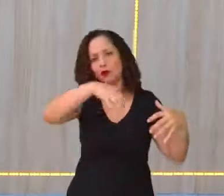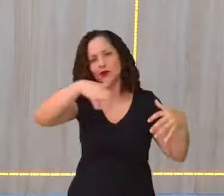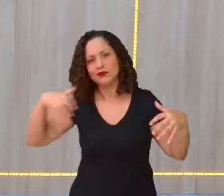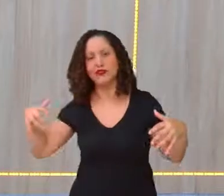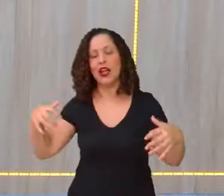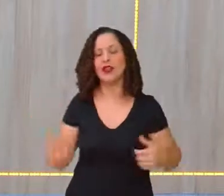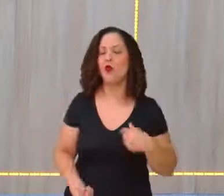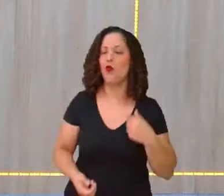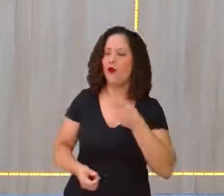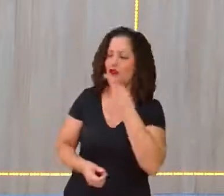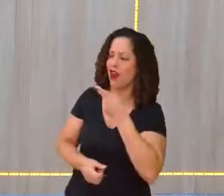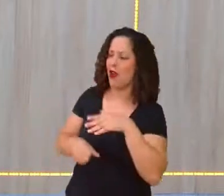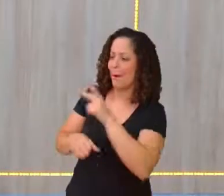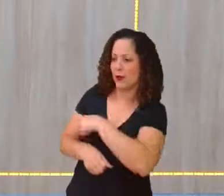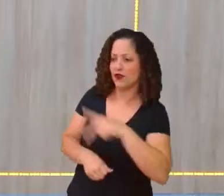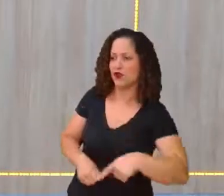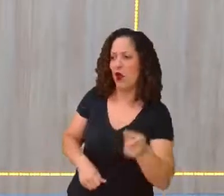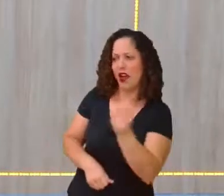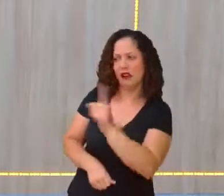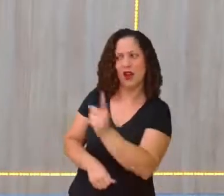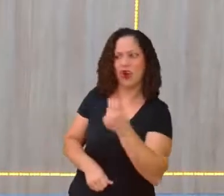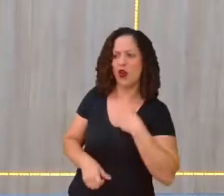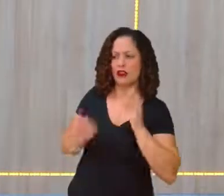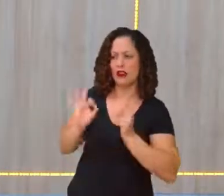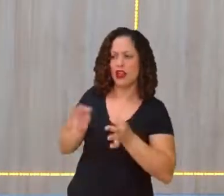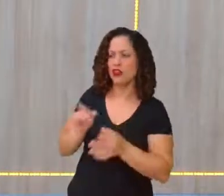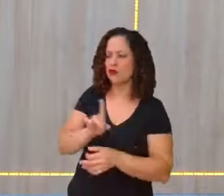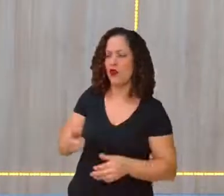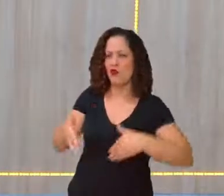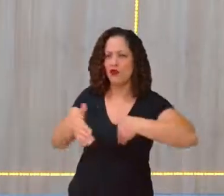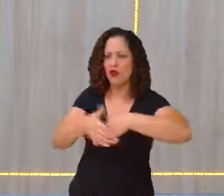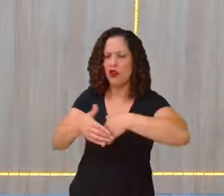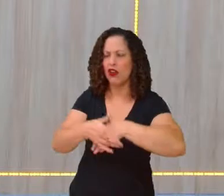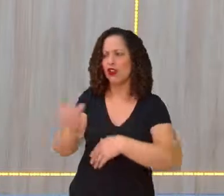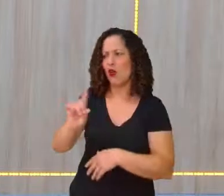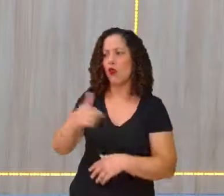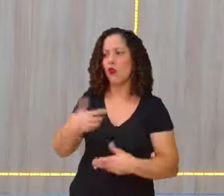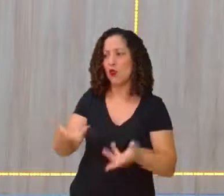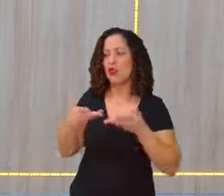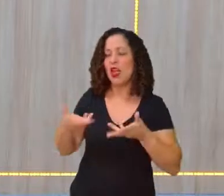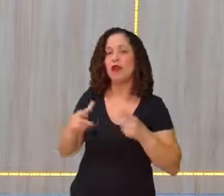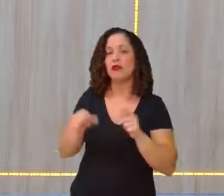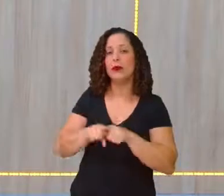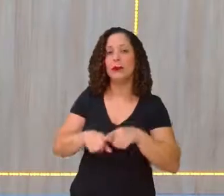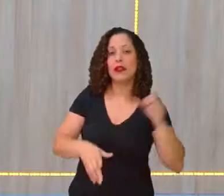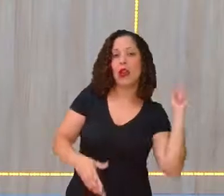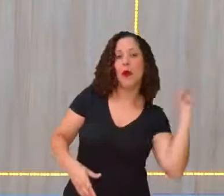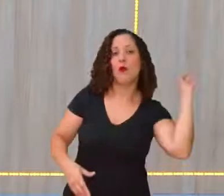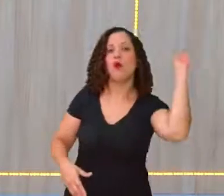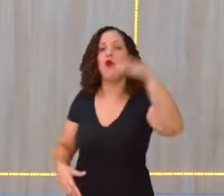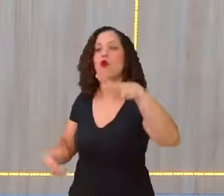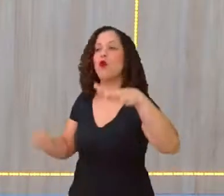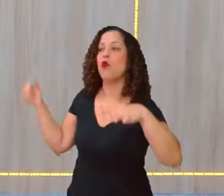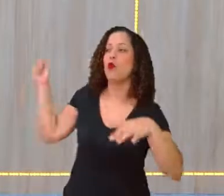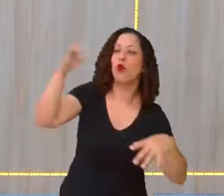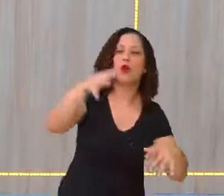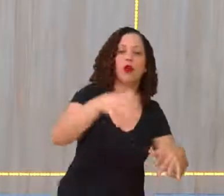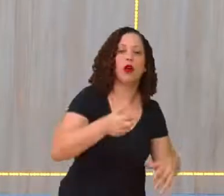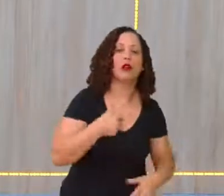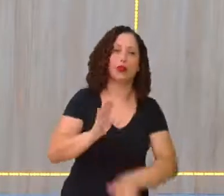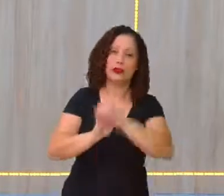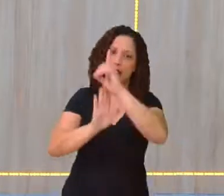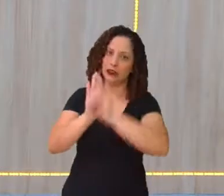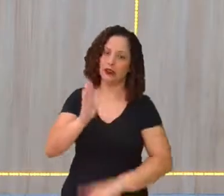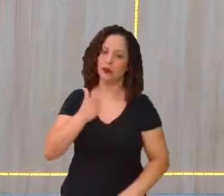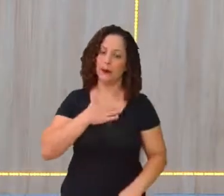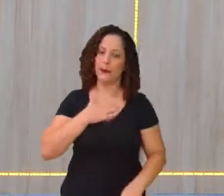não. Olha, professor, eu quero jogar handebol, não quero jogar futsal. Então, eu comecei ali a reivindicar meus direitos, porque eu já entendia